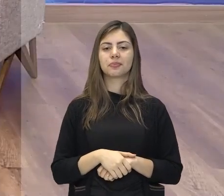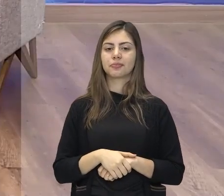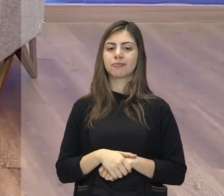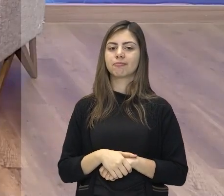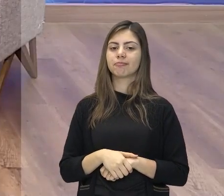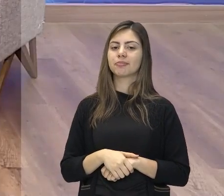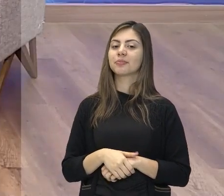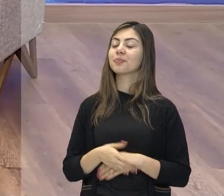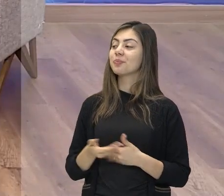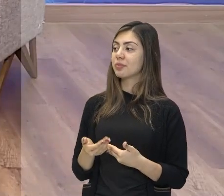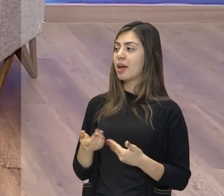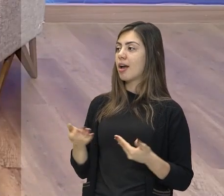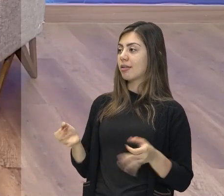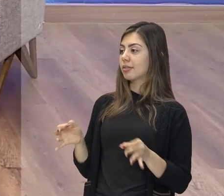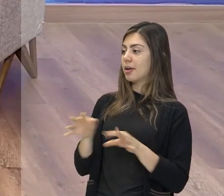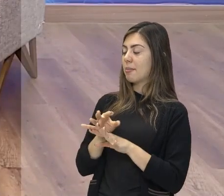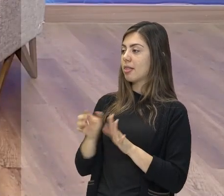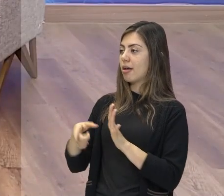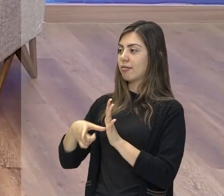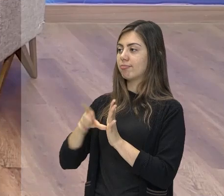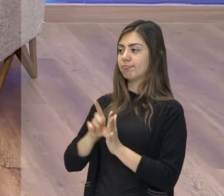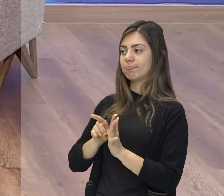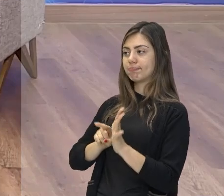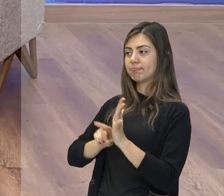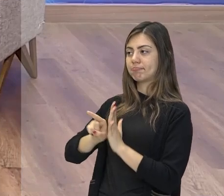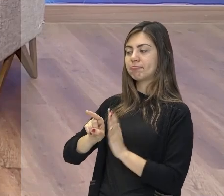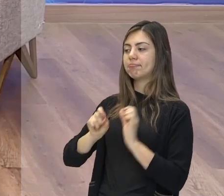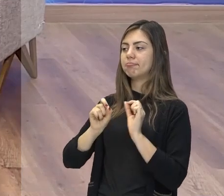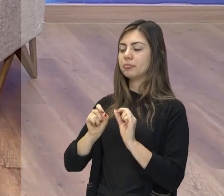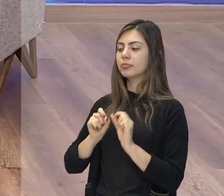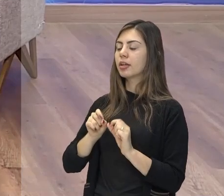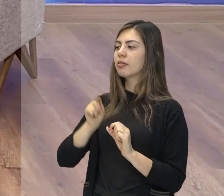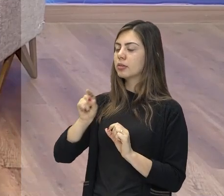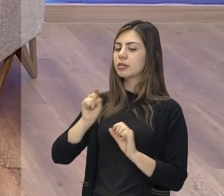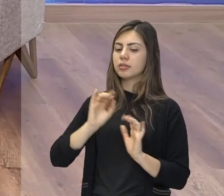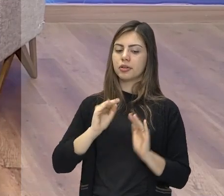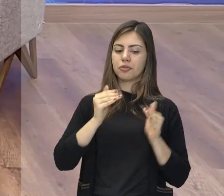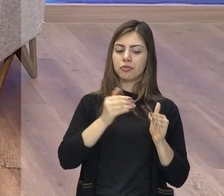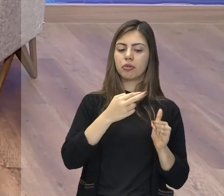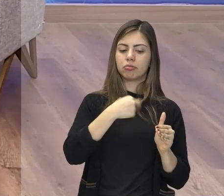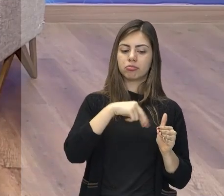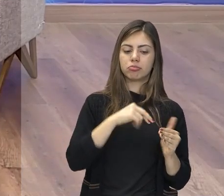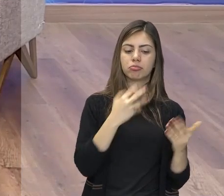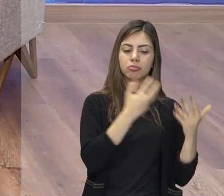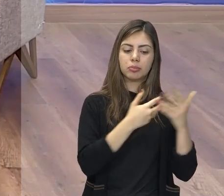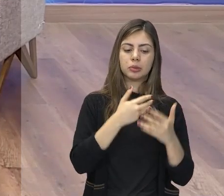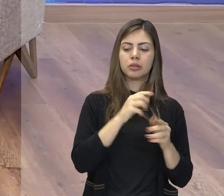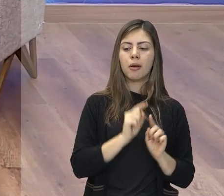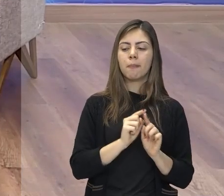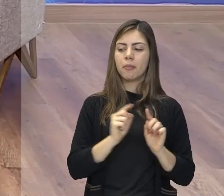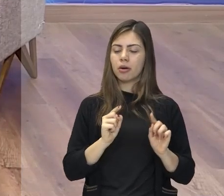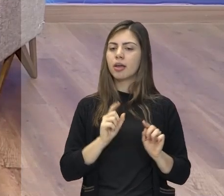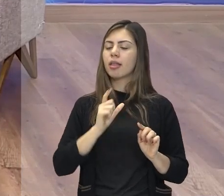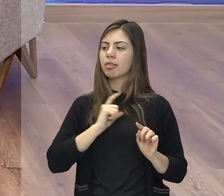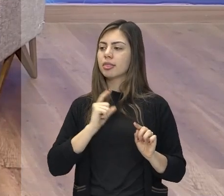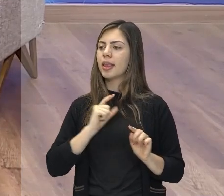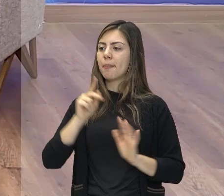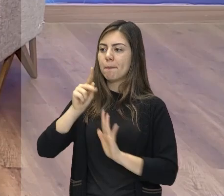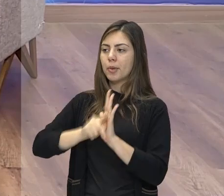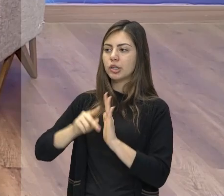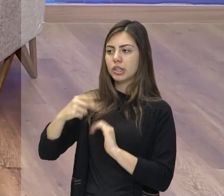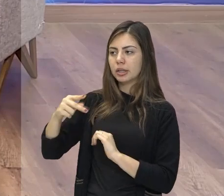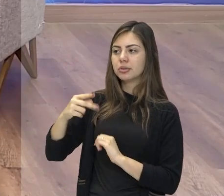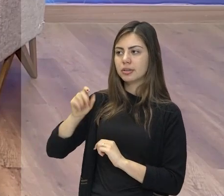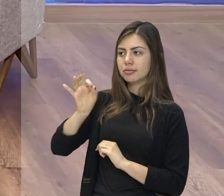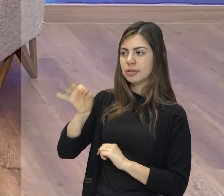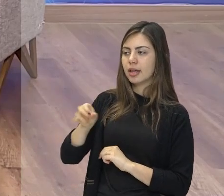nós finalizarmos a nossa conversa, além da dedicação à música gospel, você também tem um projeto seu, que é chamado